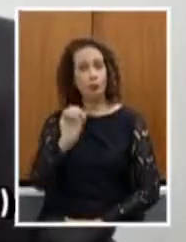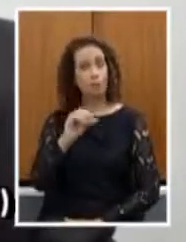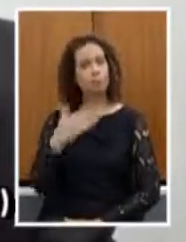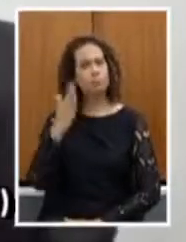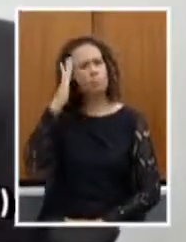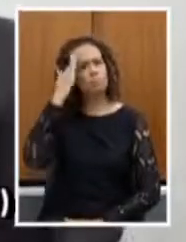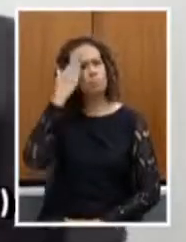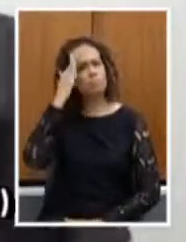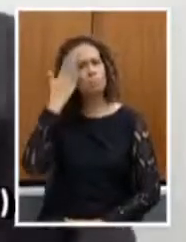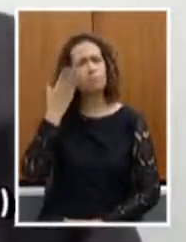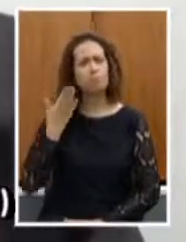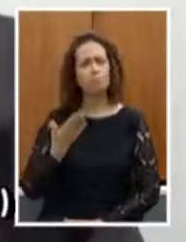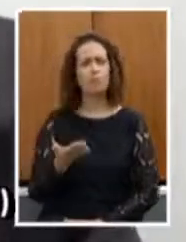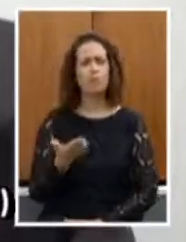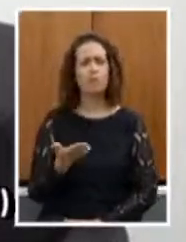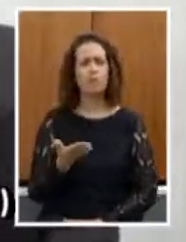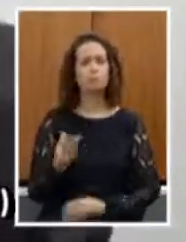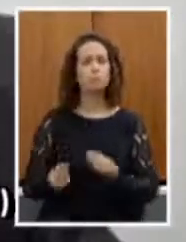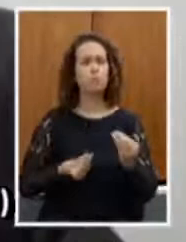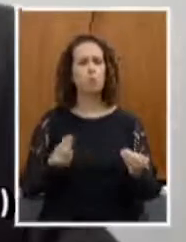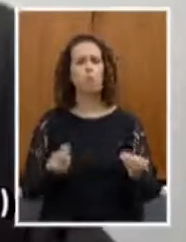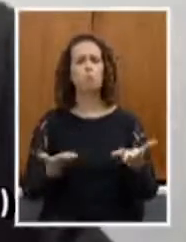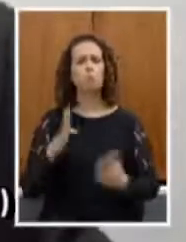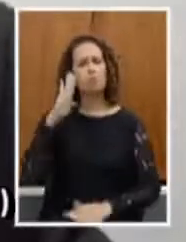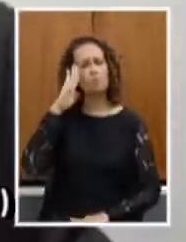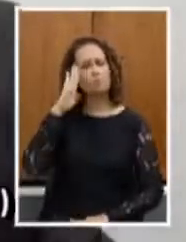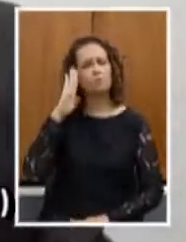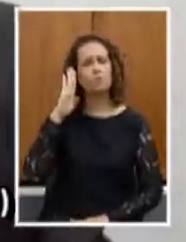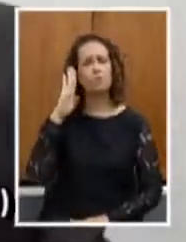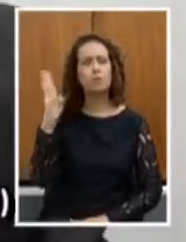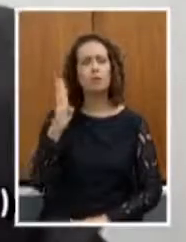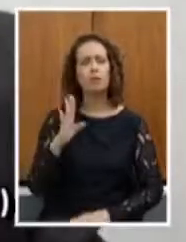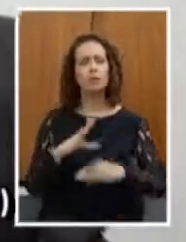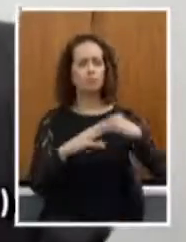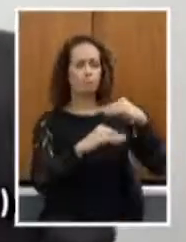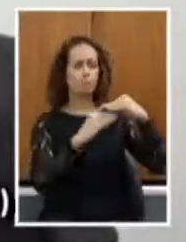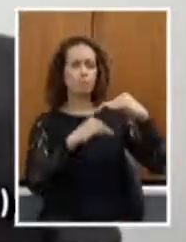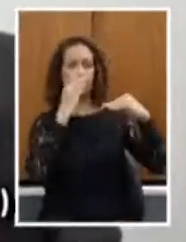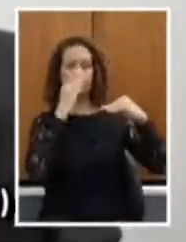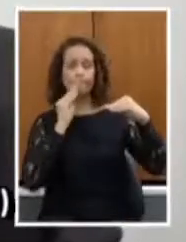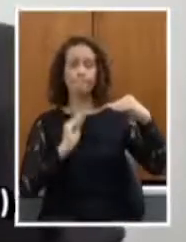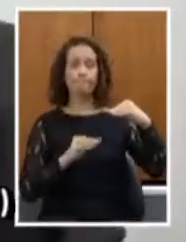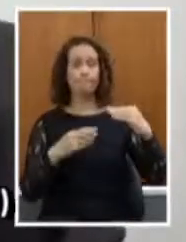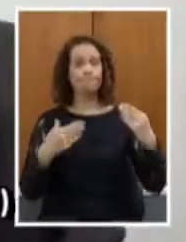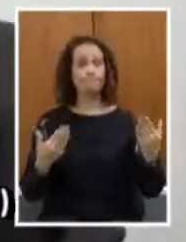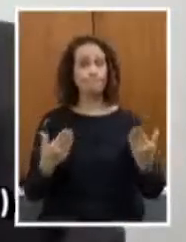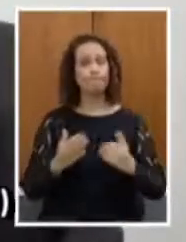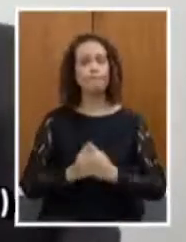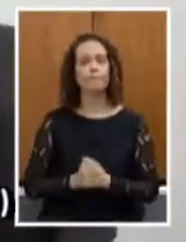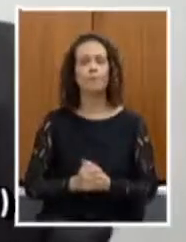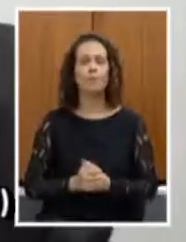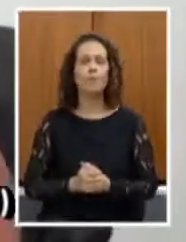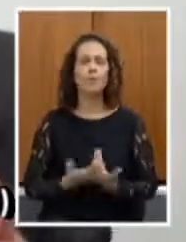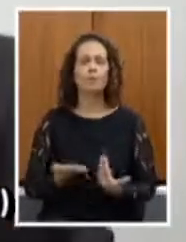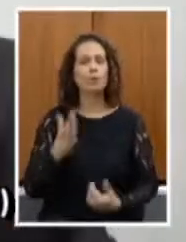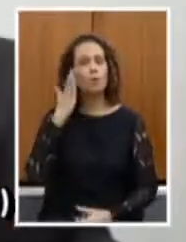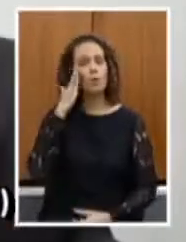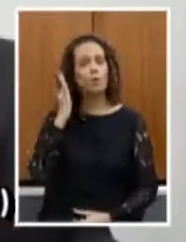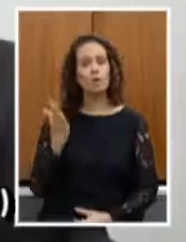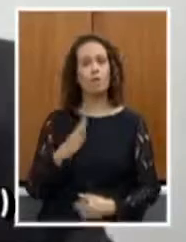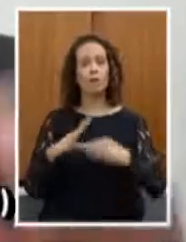um parecer bem fundamentado, de rejeitar as emendas. Eu entendo, data máxima, venha, as emendas